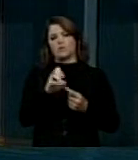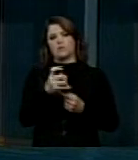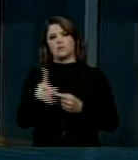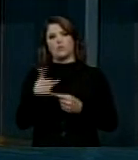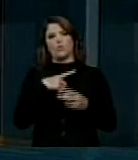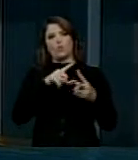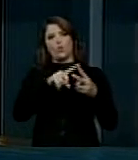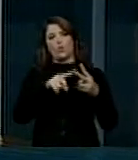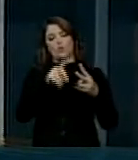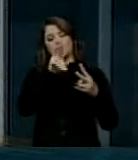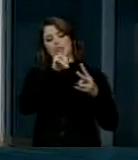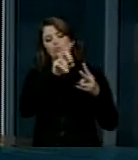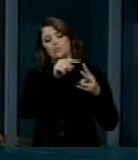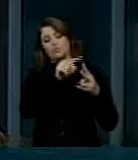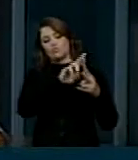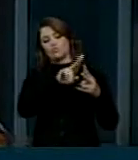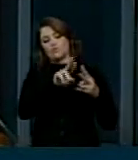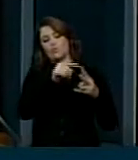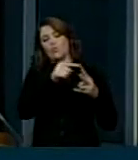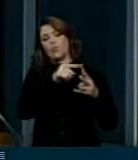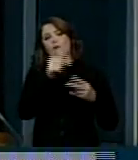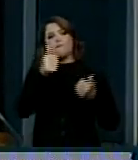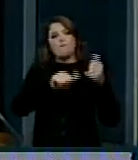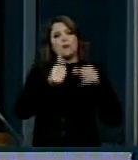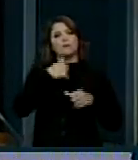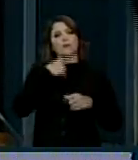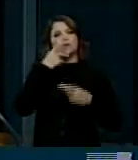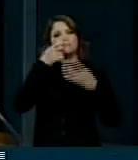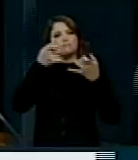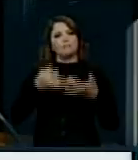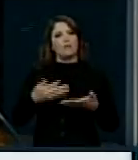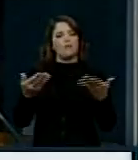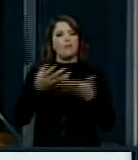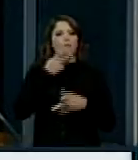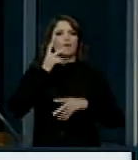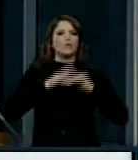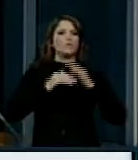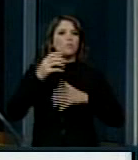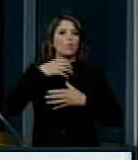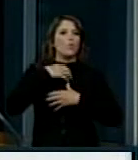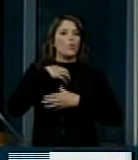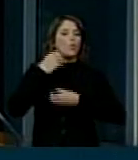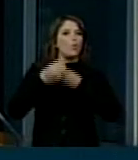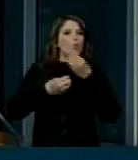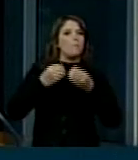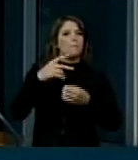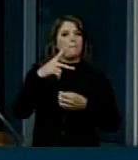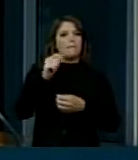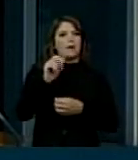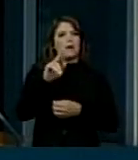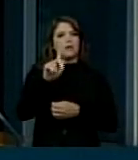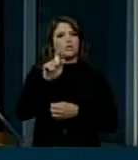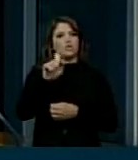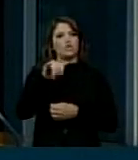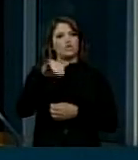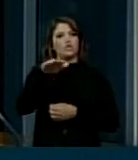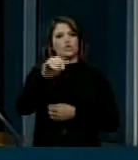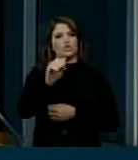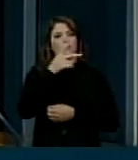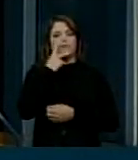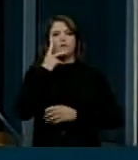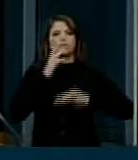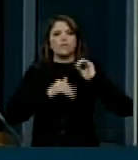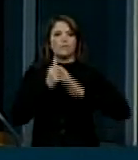dois assuntos na tarde de hoje, senhor presidente. Uma avaliação que quero fazer sobre o perfil e o paradigma da economia conduzida pelo governo